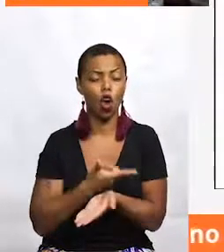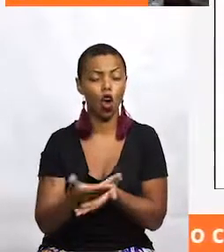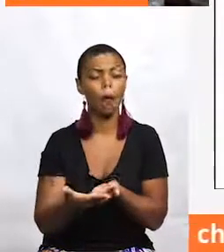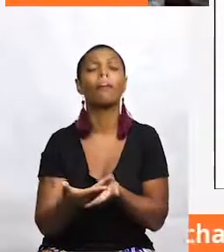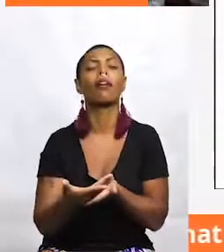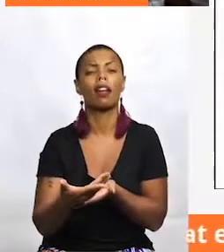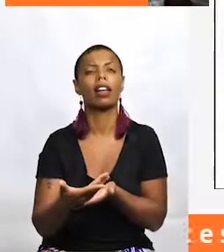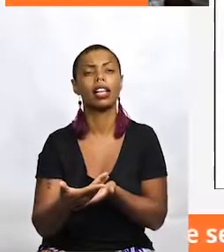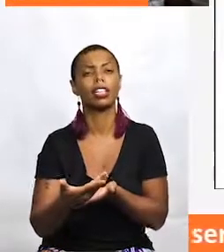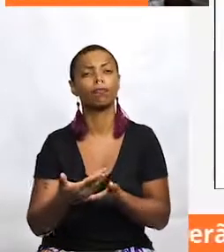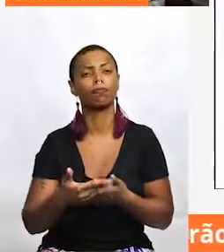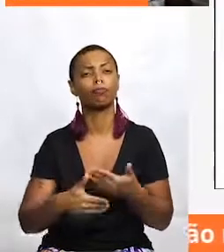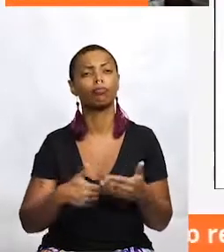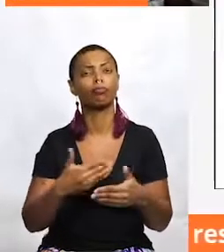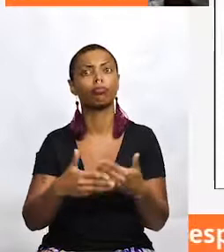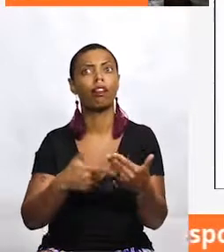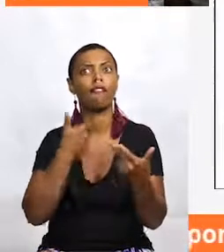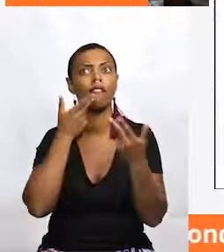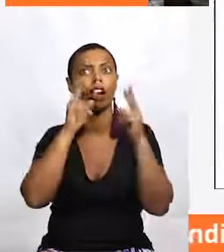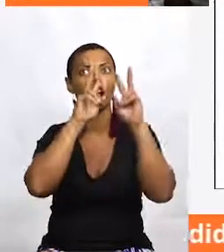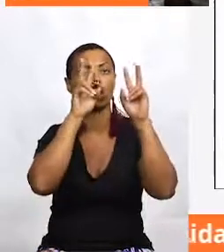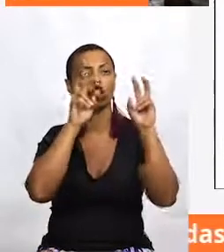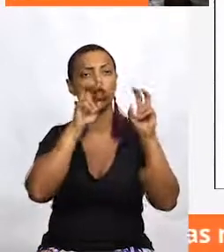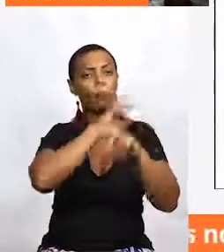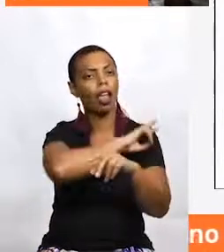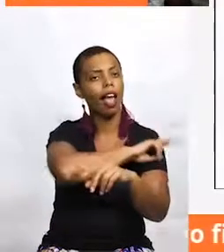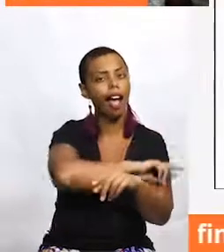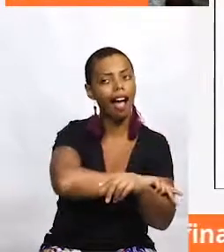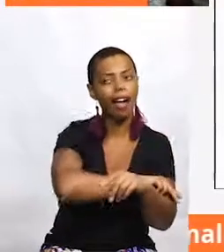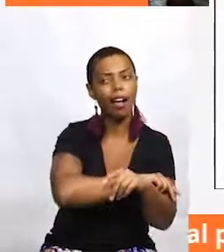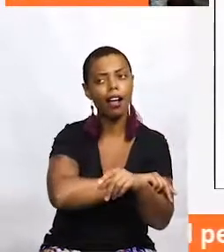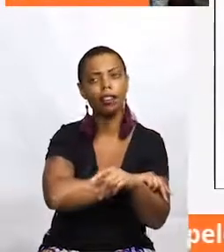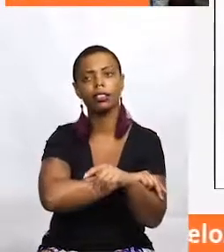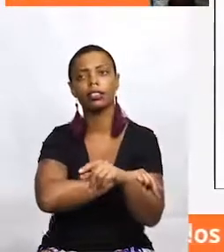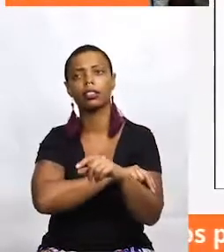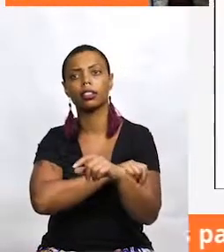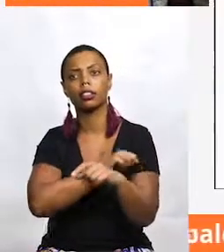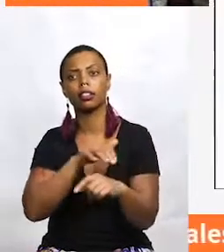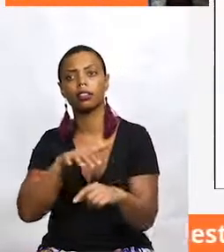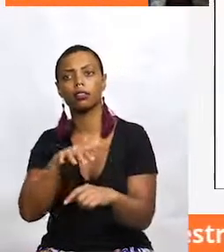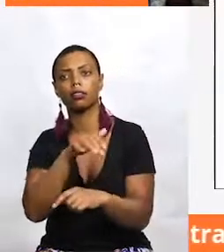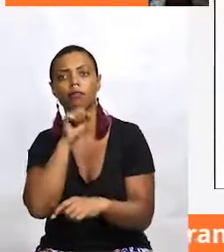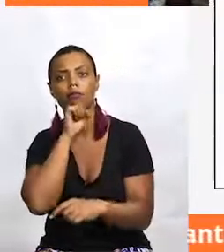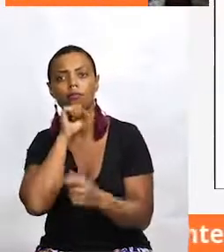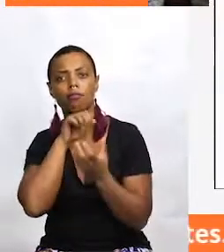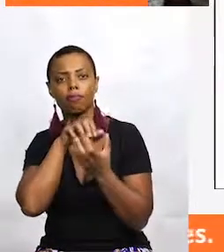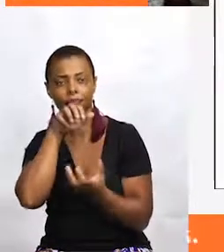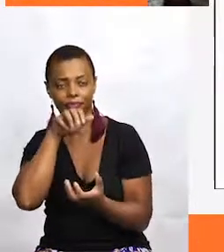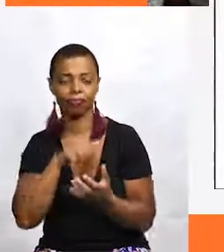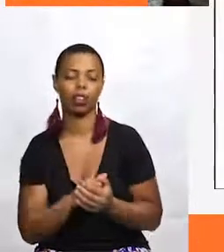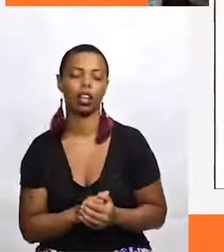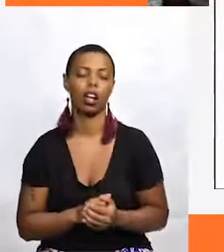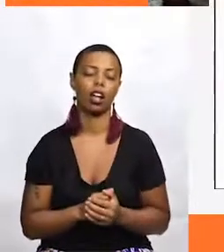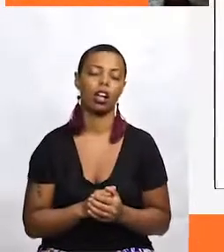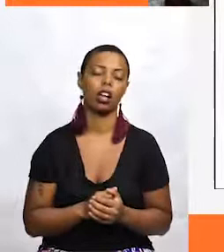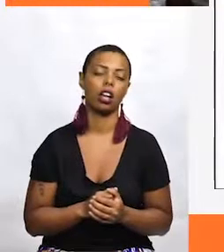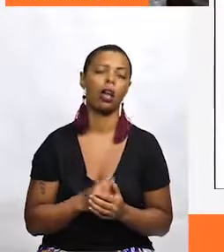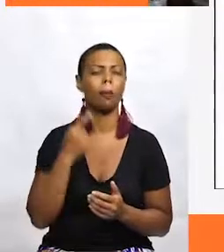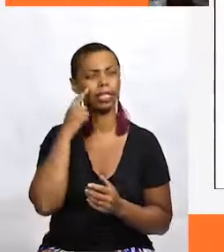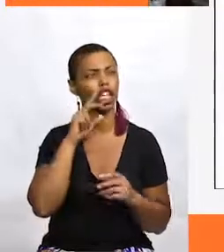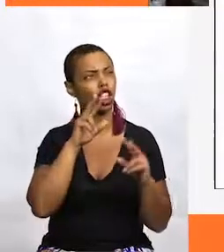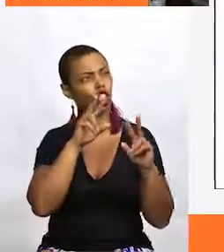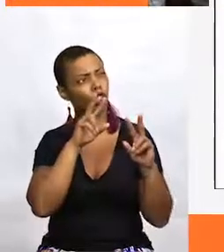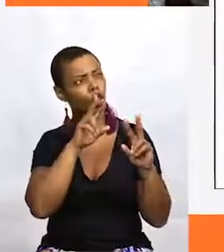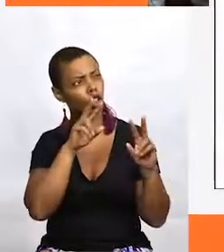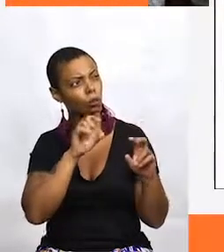um pouquinho sobre a temática racial e envelhecimento. Eu queria ver se, de fato, era só uma questão, talvez, de militância,